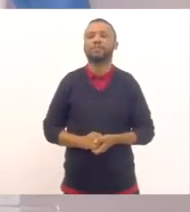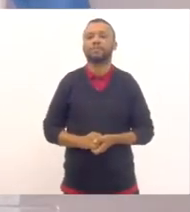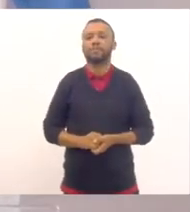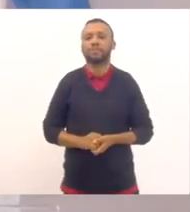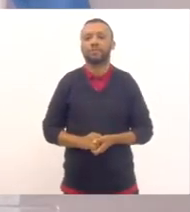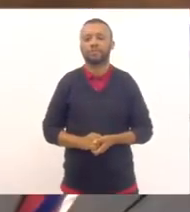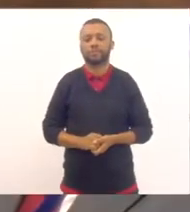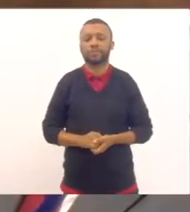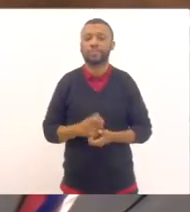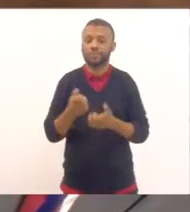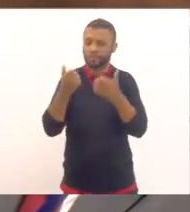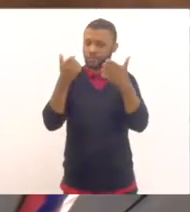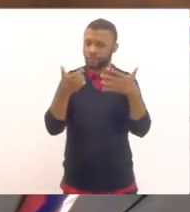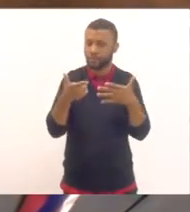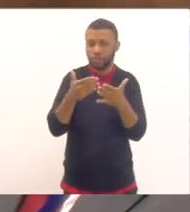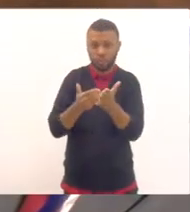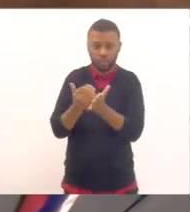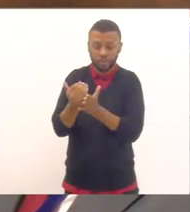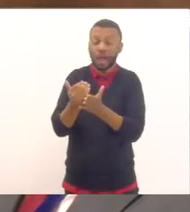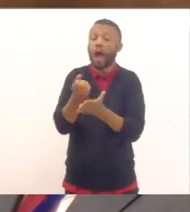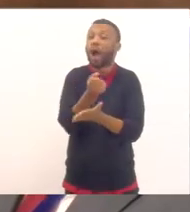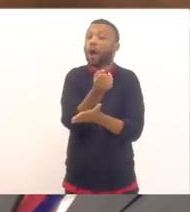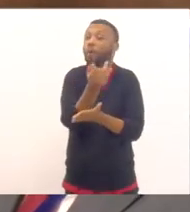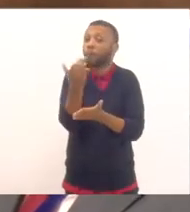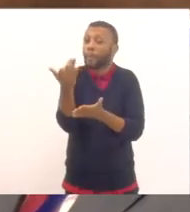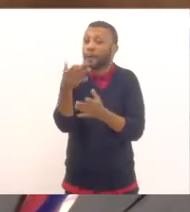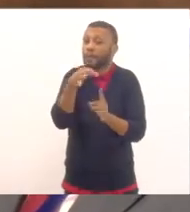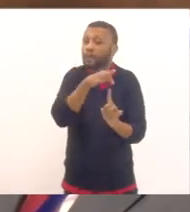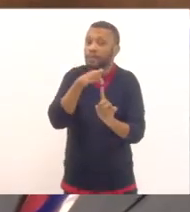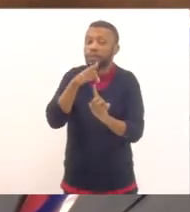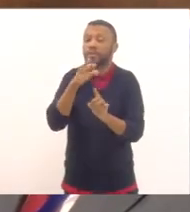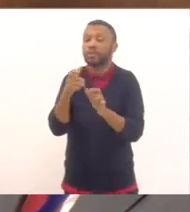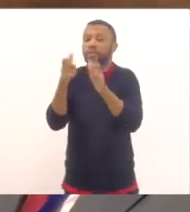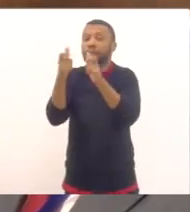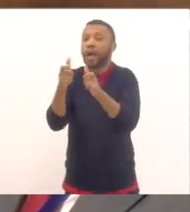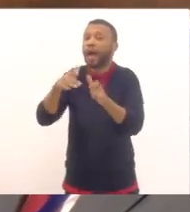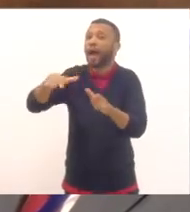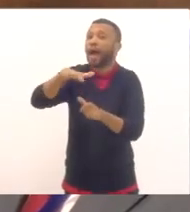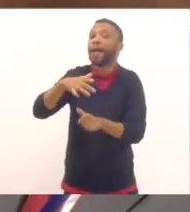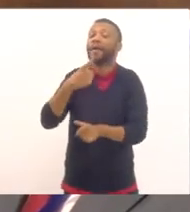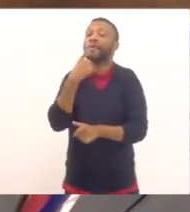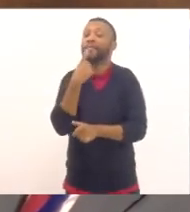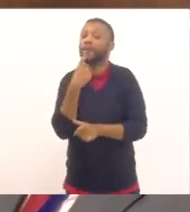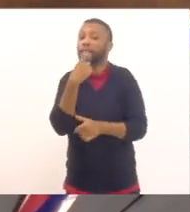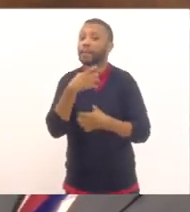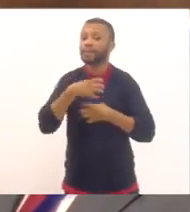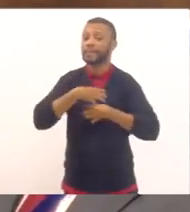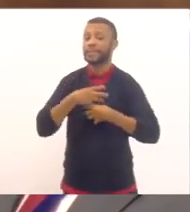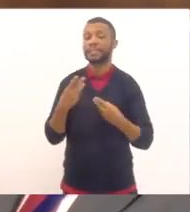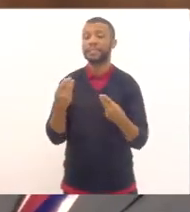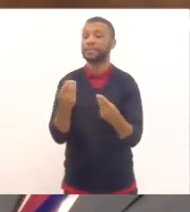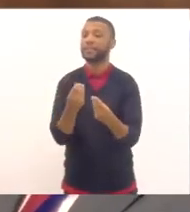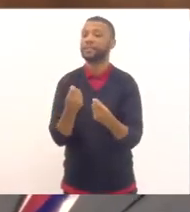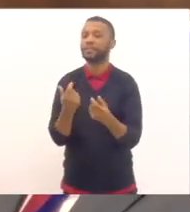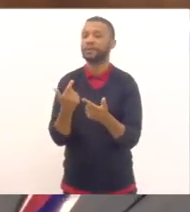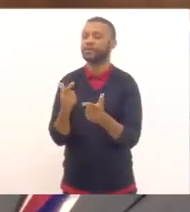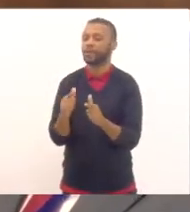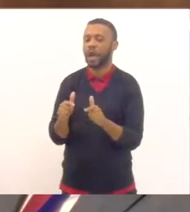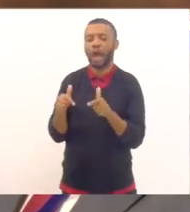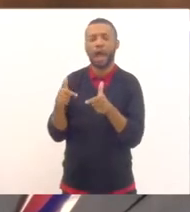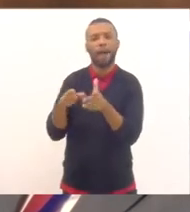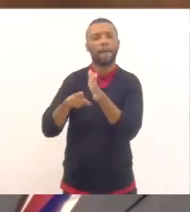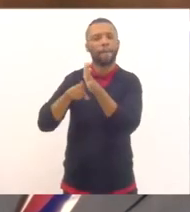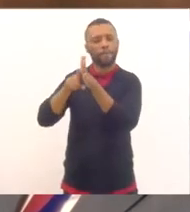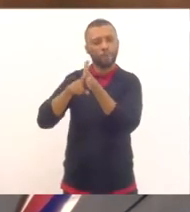é como eu falei no começo algumas Estações dessa estão inseridas em áreas vermelhas e áreas mais sensíveis de operações são